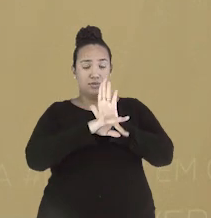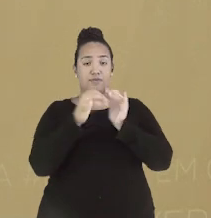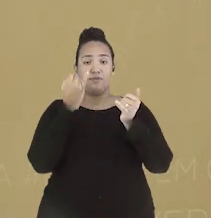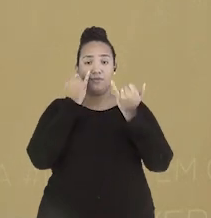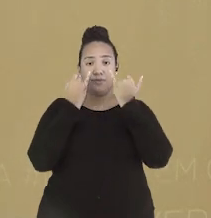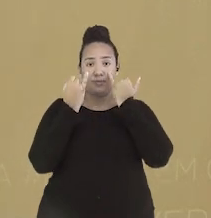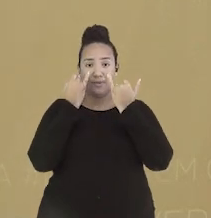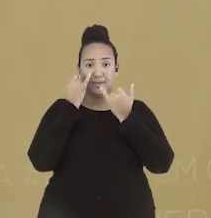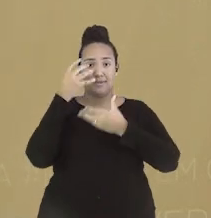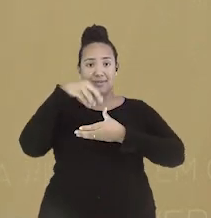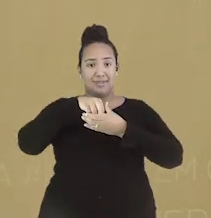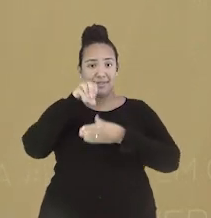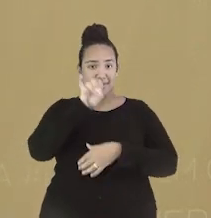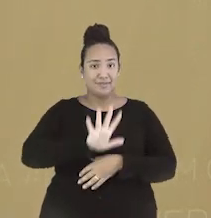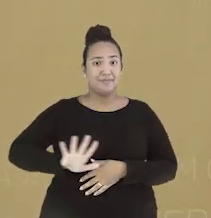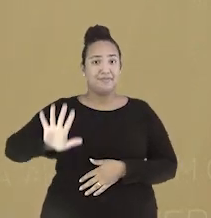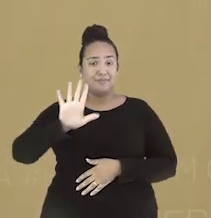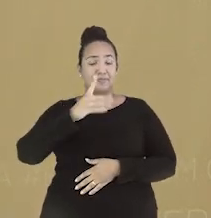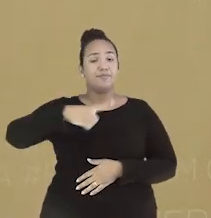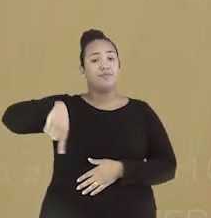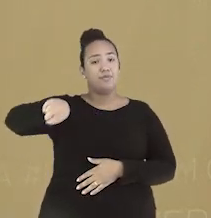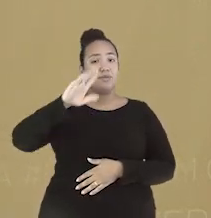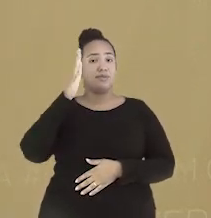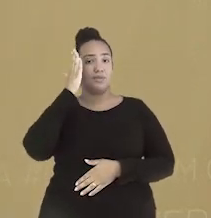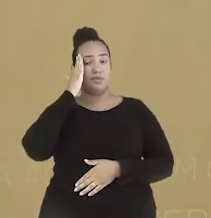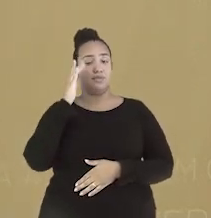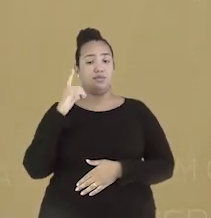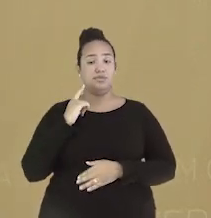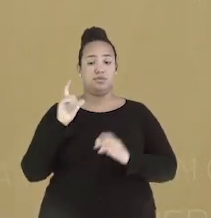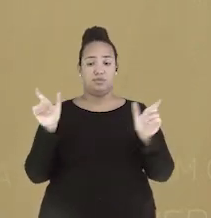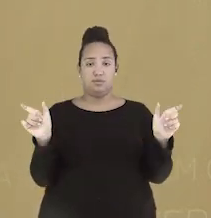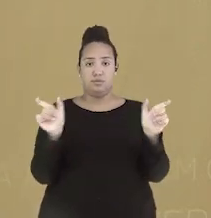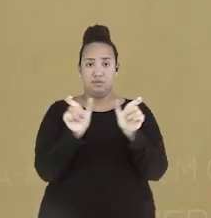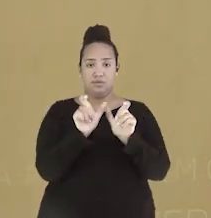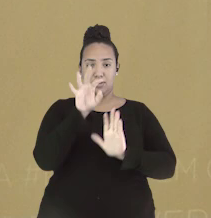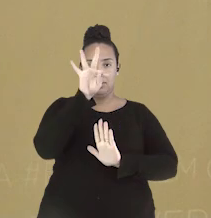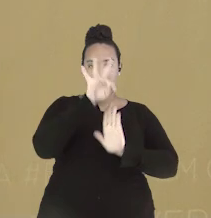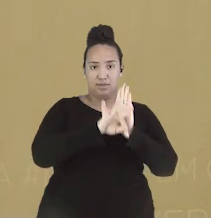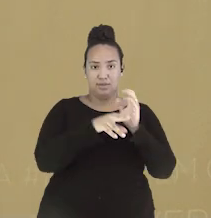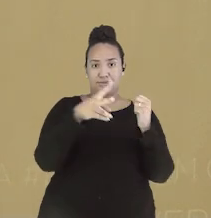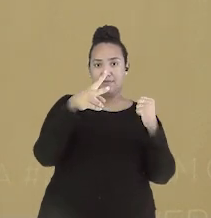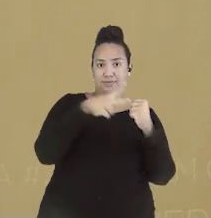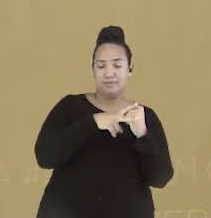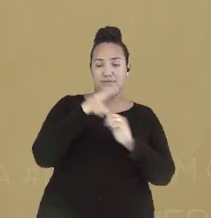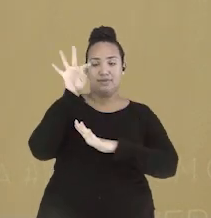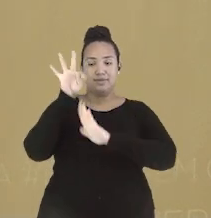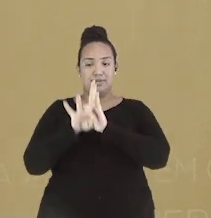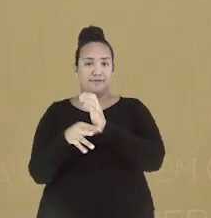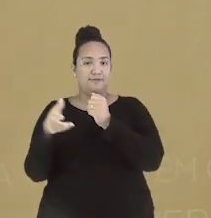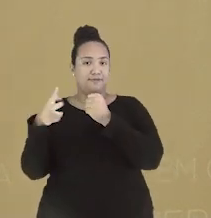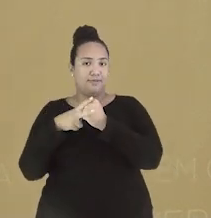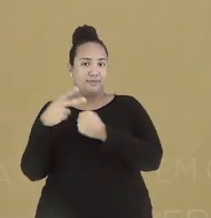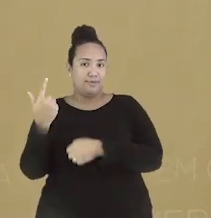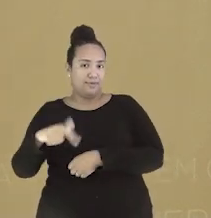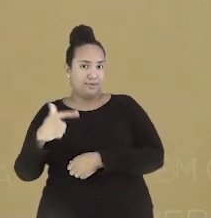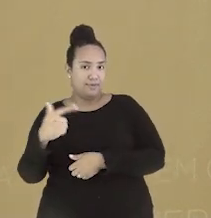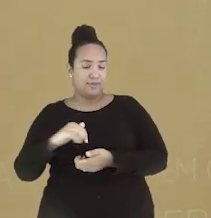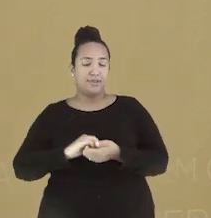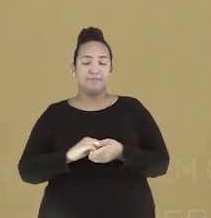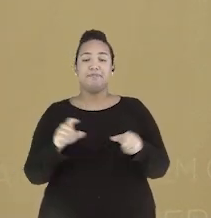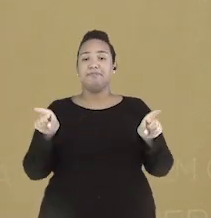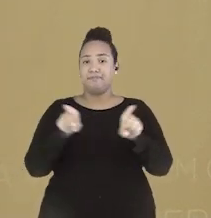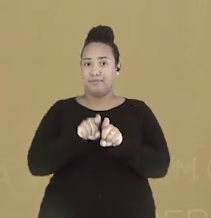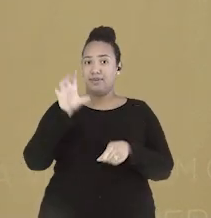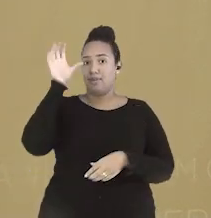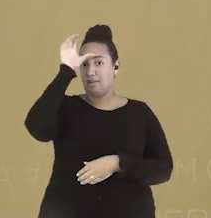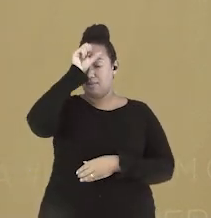infográfico. Descobrimos que o infográfico é uma junção do texto verbal com o texto não verbal. Também aprendemos que o